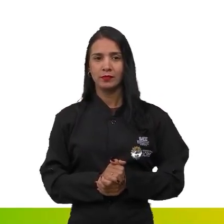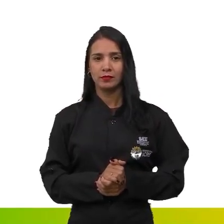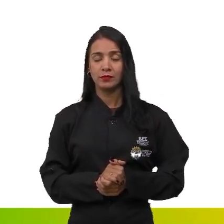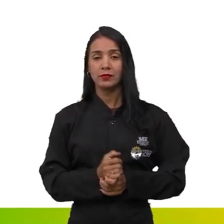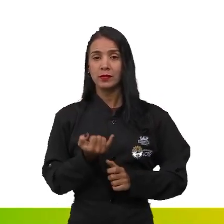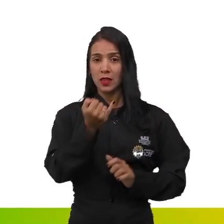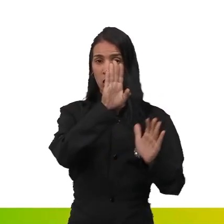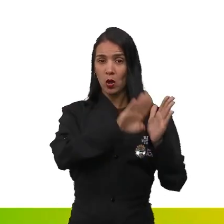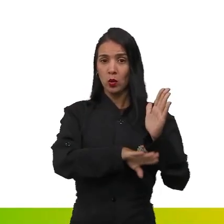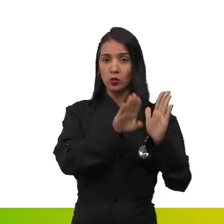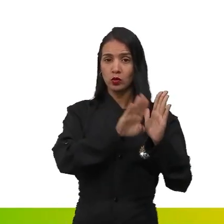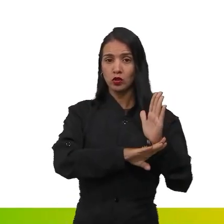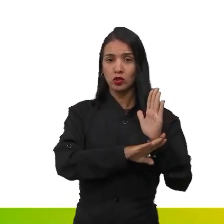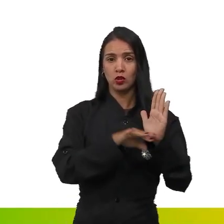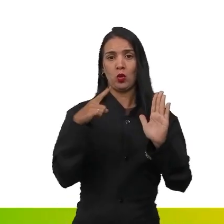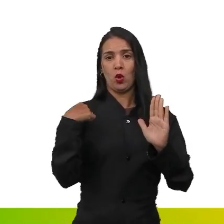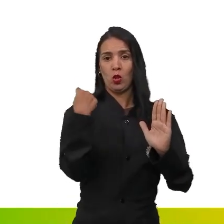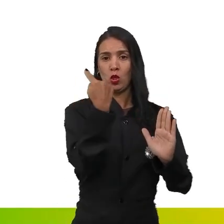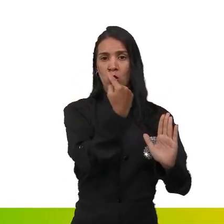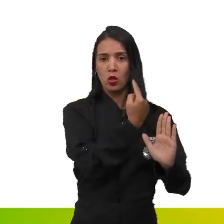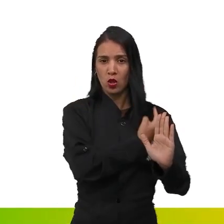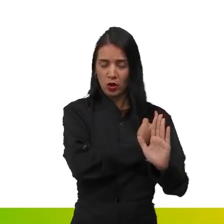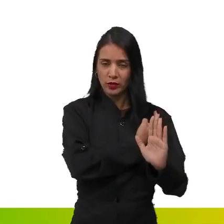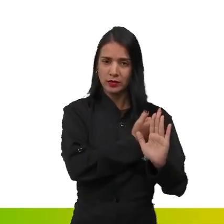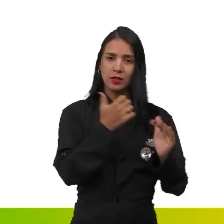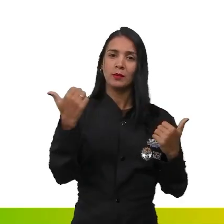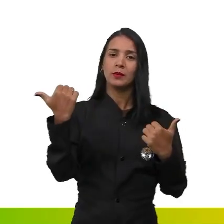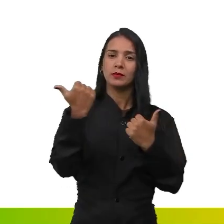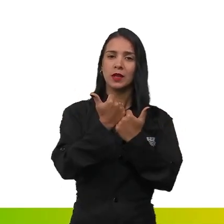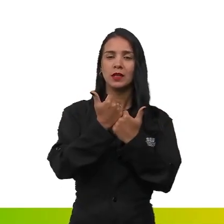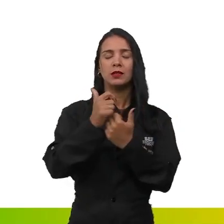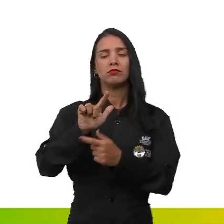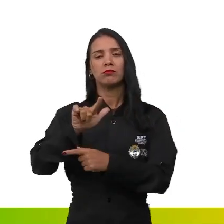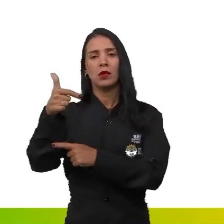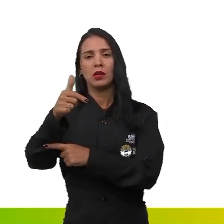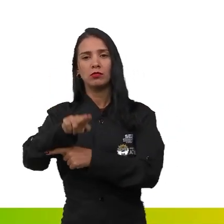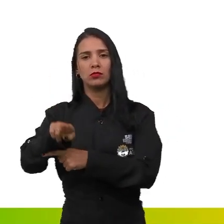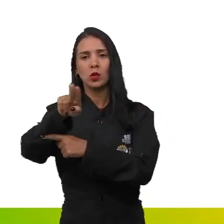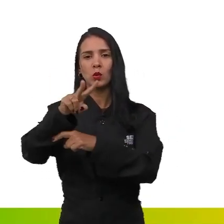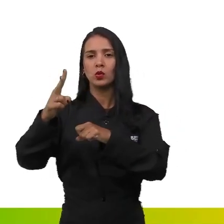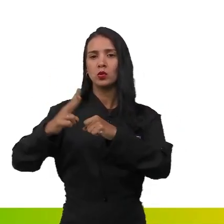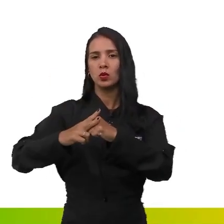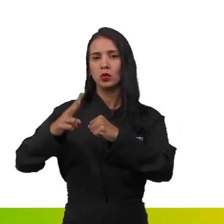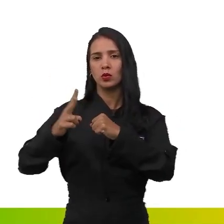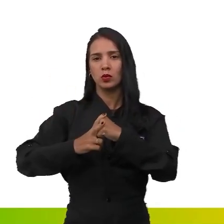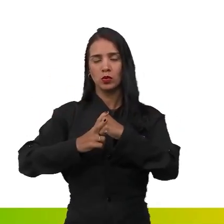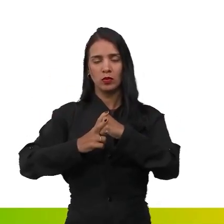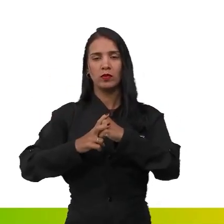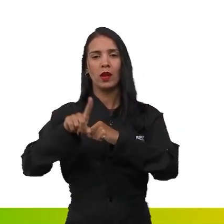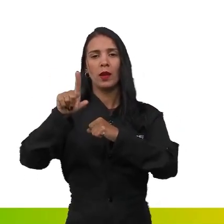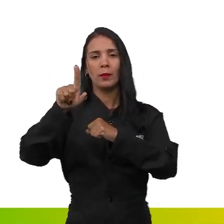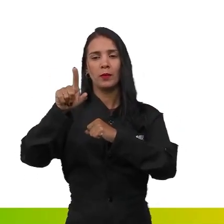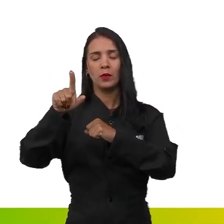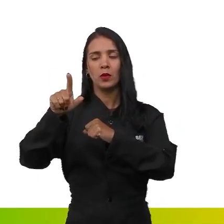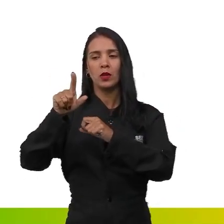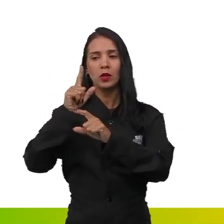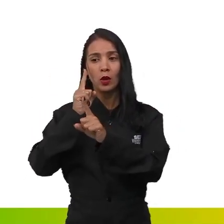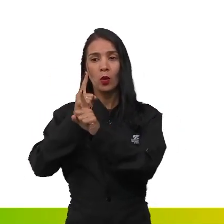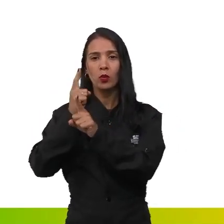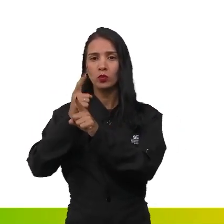o estamos e o nossa, eu torno essa minha afirmativa mais impessoal, tá